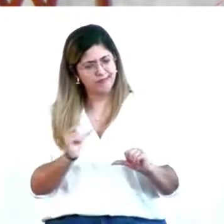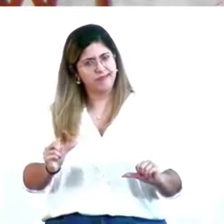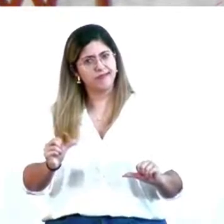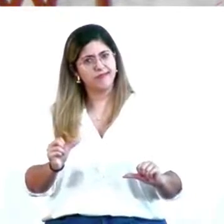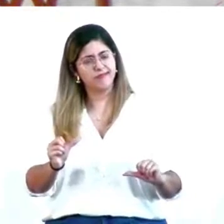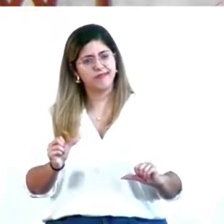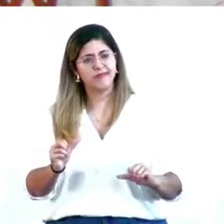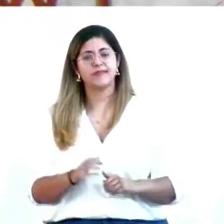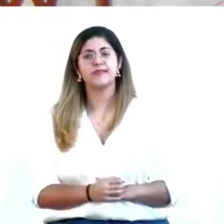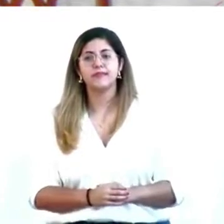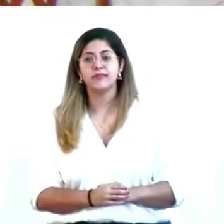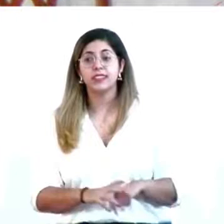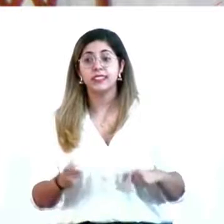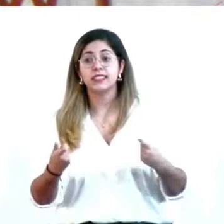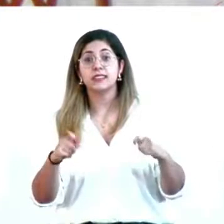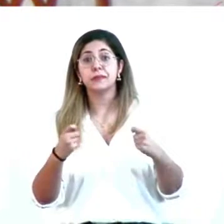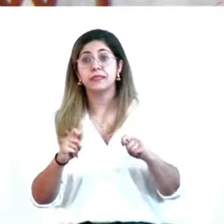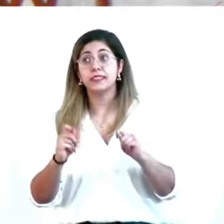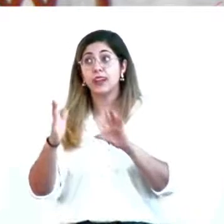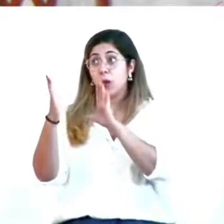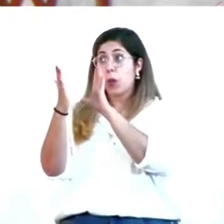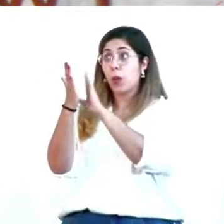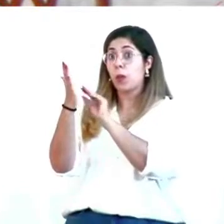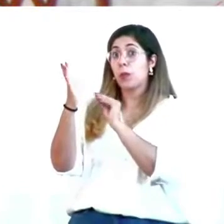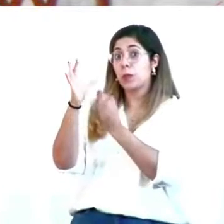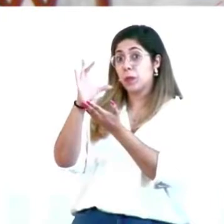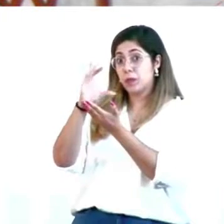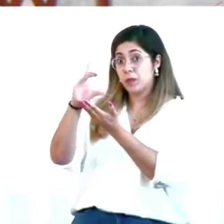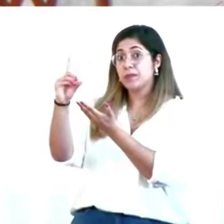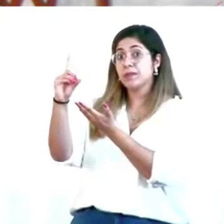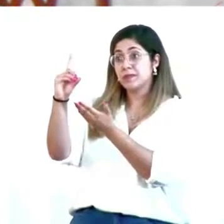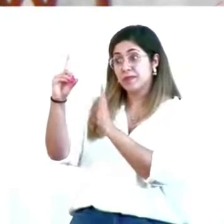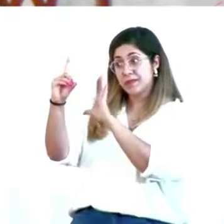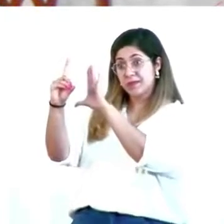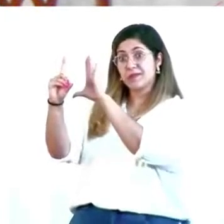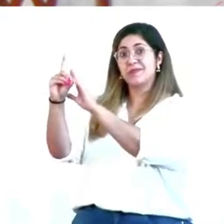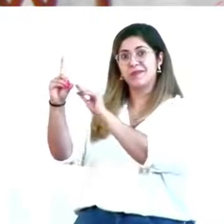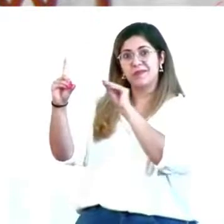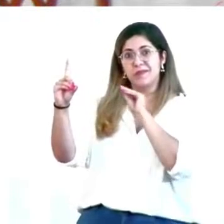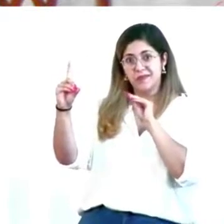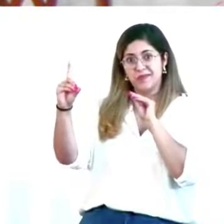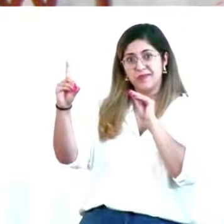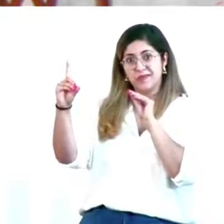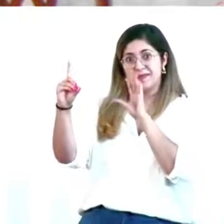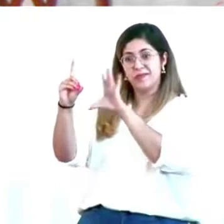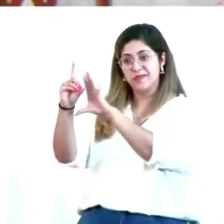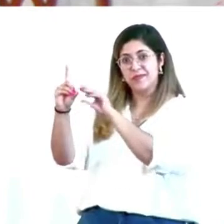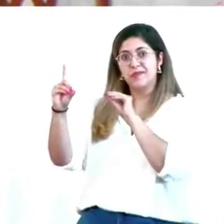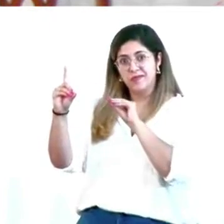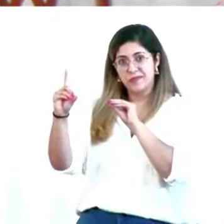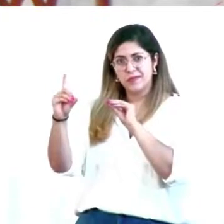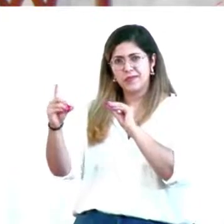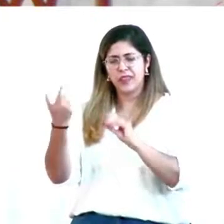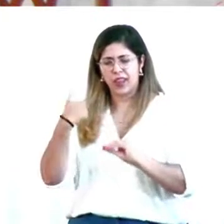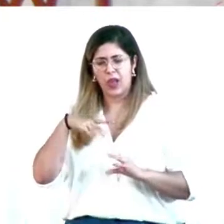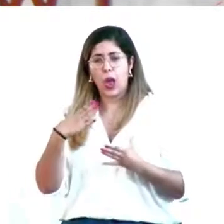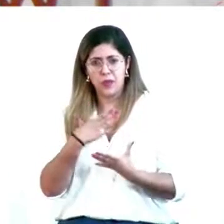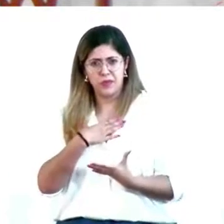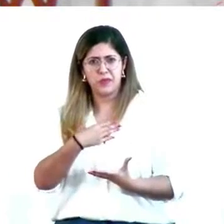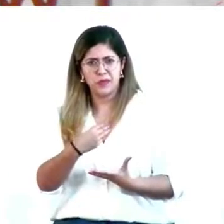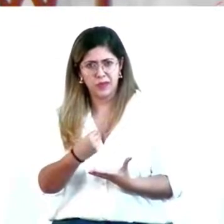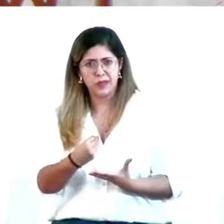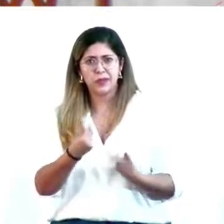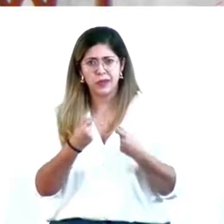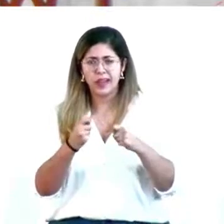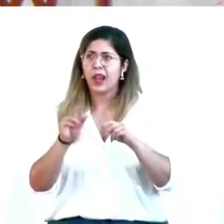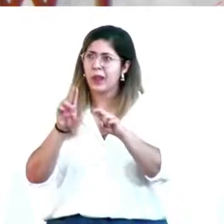precisa então imitar a Deus. Por quê? Porque somos filhos e como filhos devemos andar em